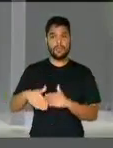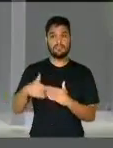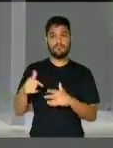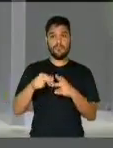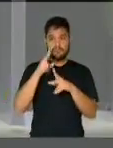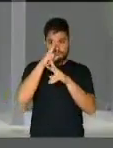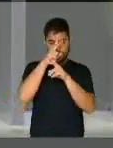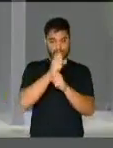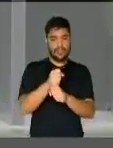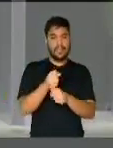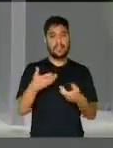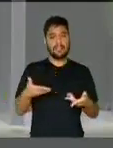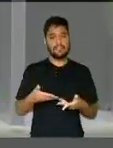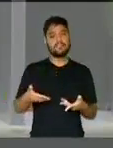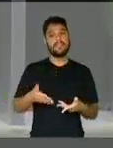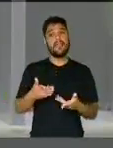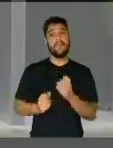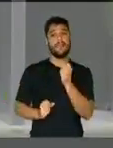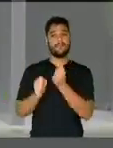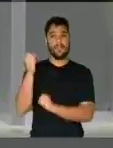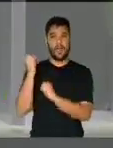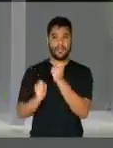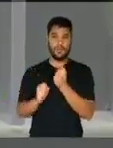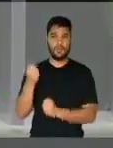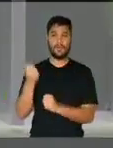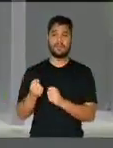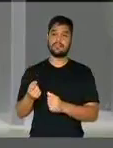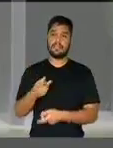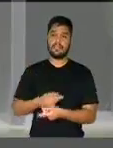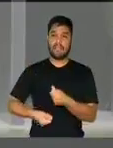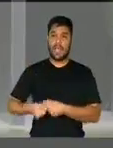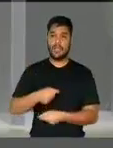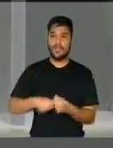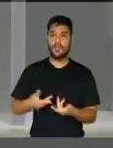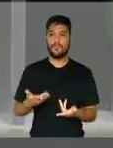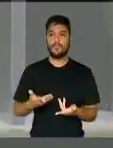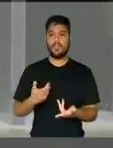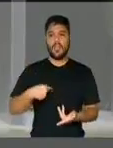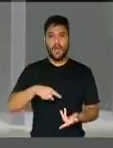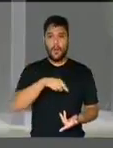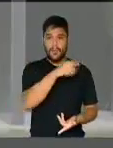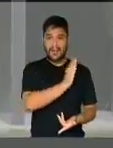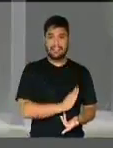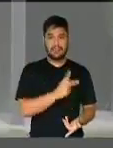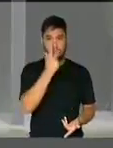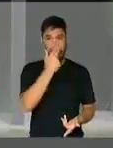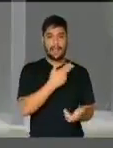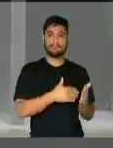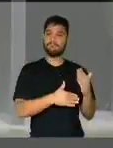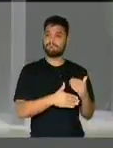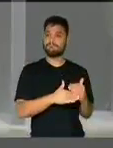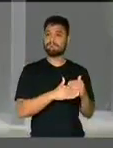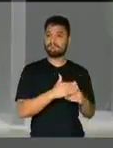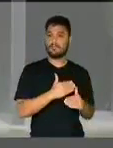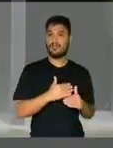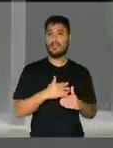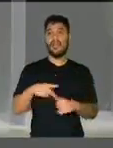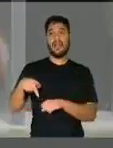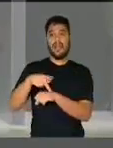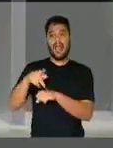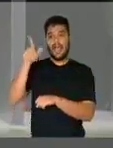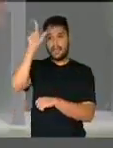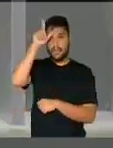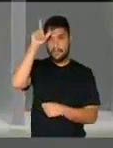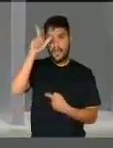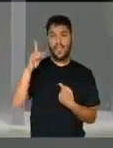e fortalecimento da sua indústria e da sua economia. Nós vamos na contramão da história. Está assim na Alemanha,